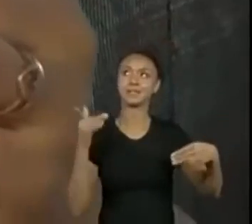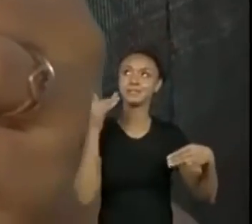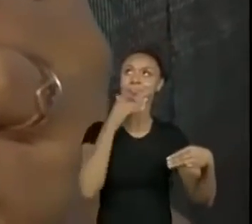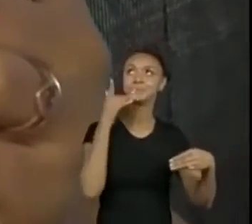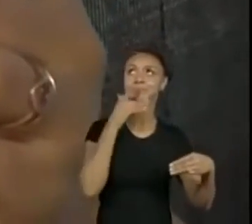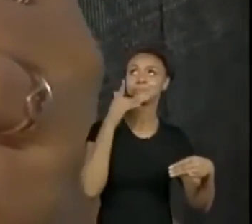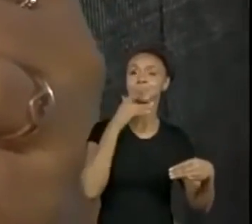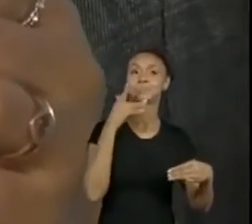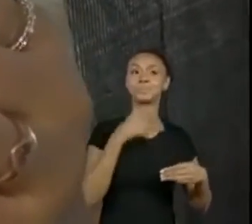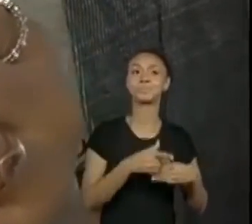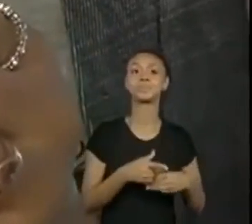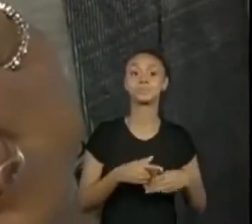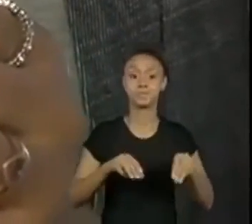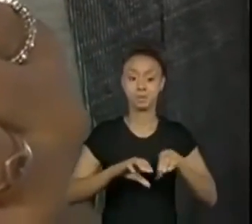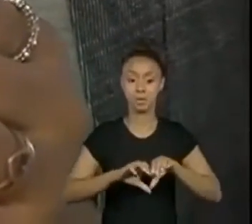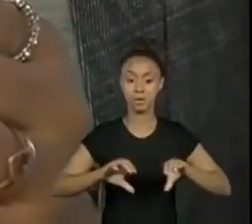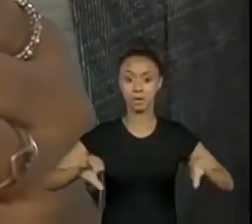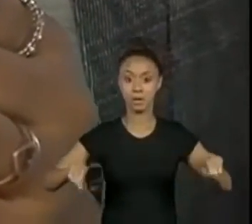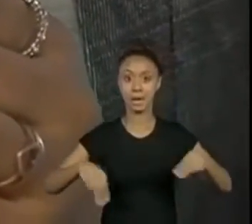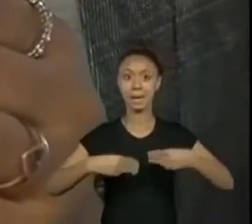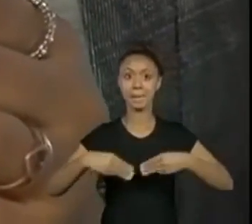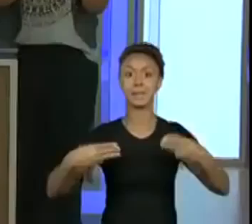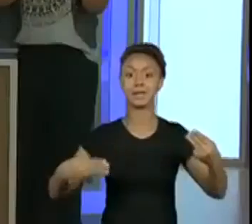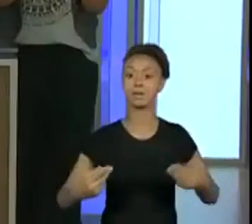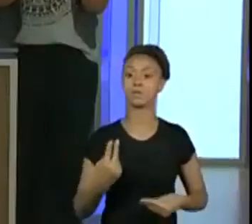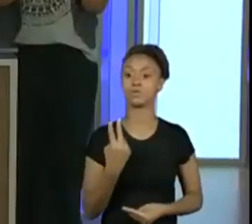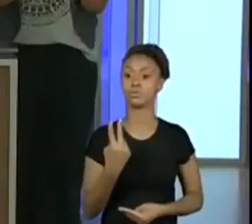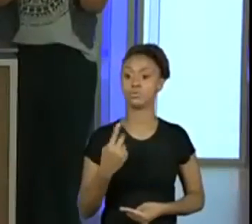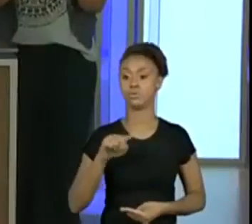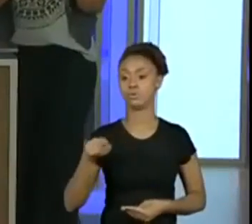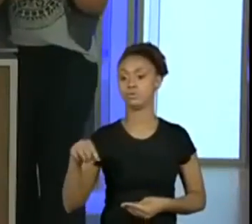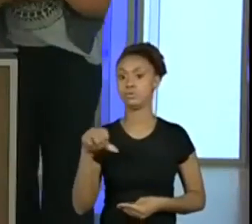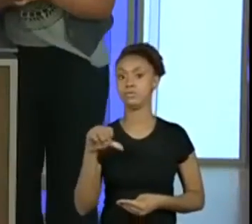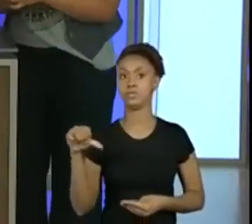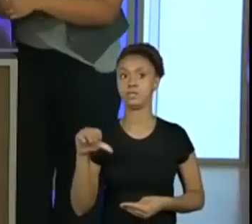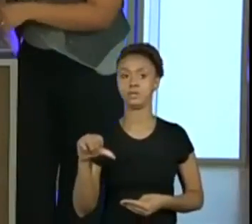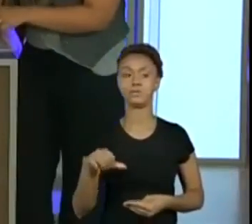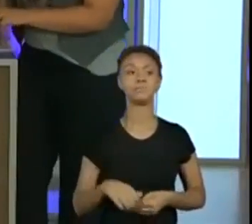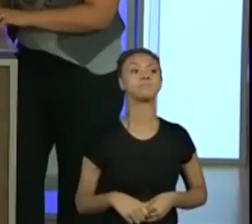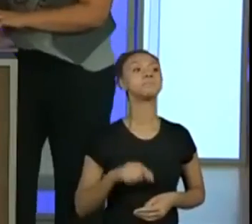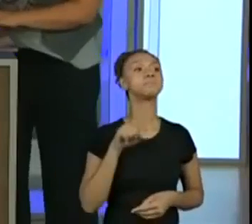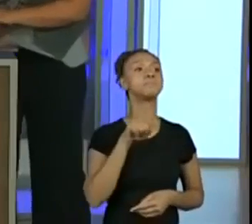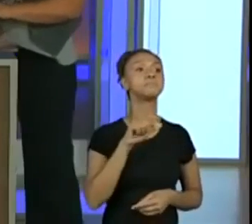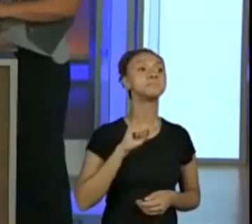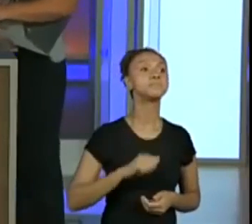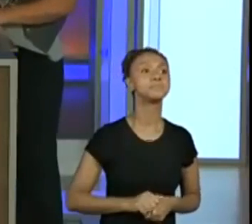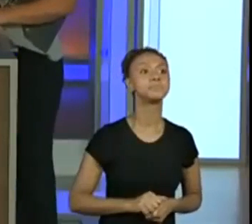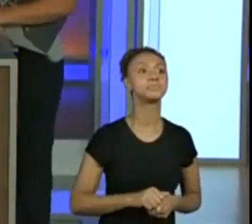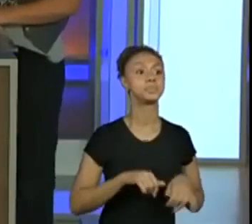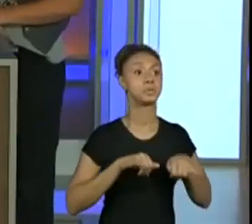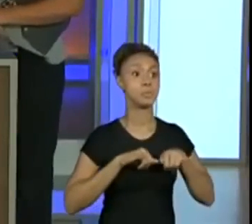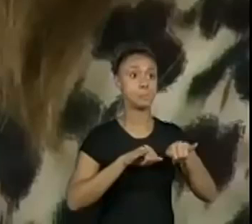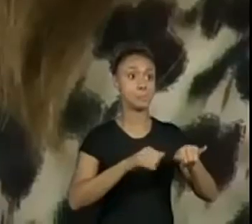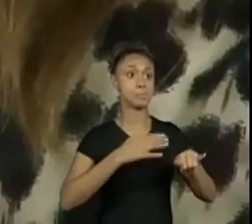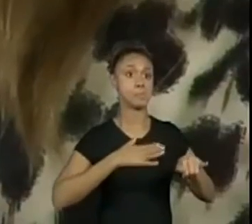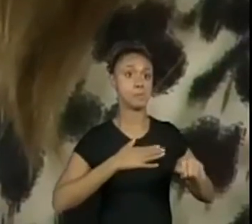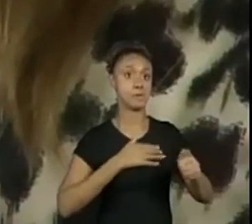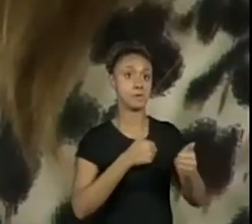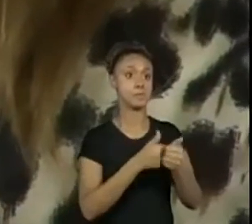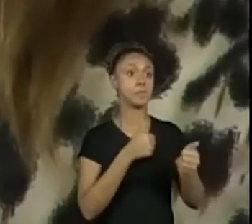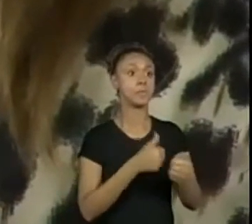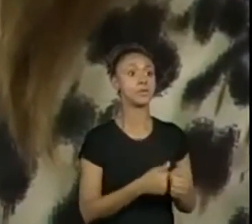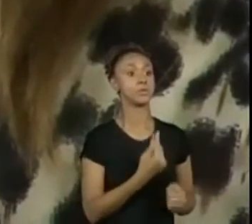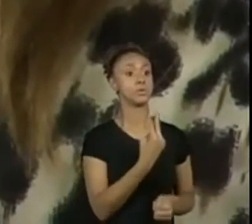Molho. Está R$ 2,99, próximo à minha casa. E aqui no mercado, baratinho... Olha